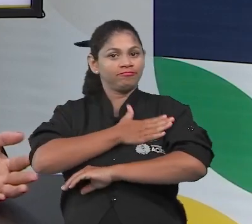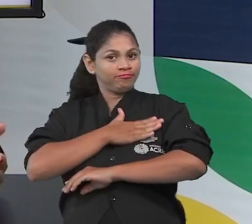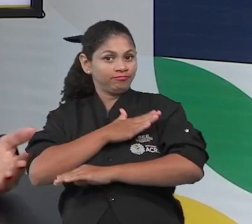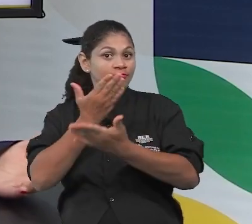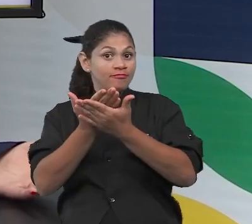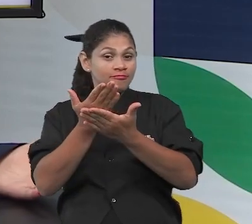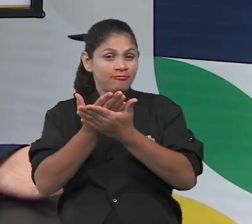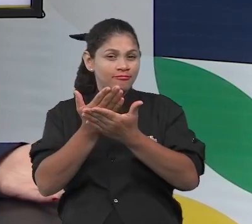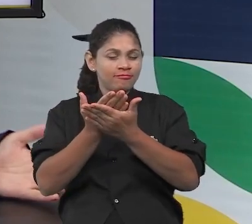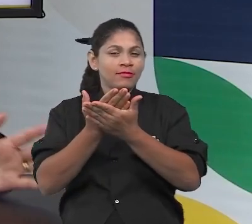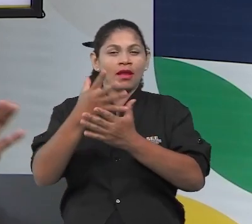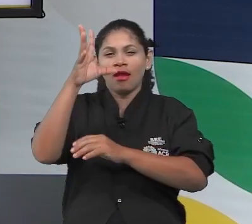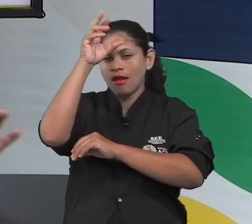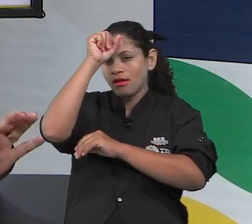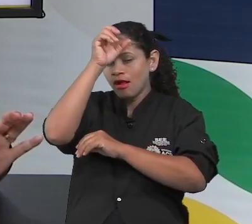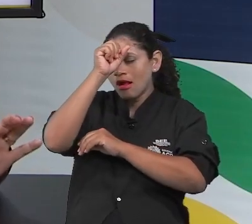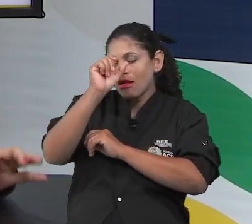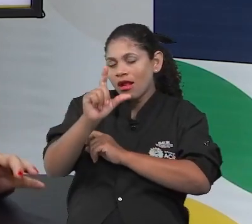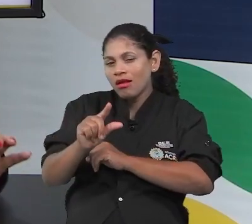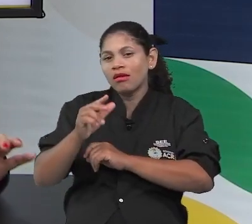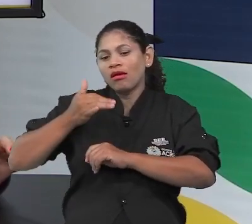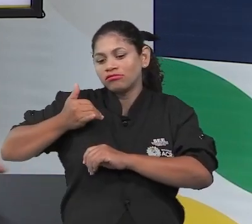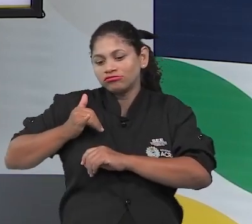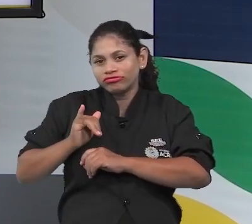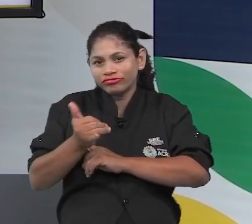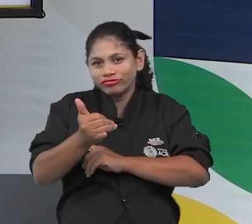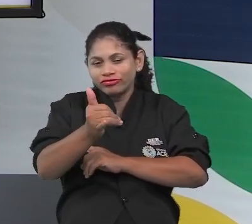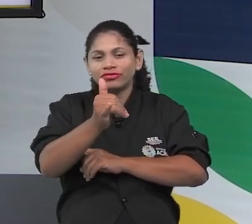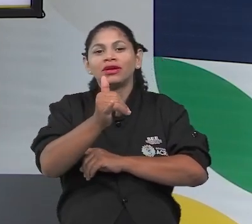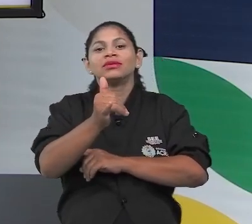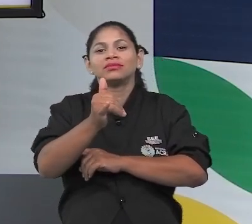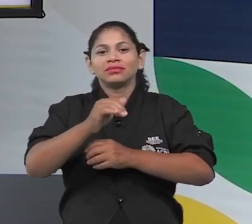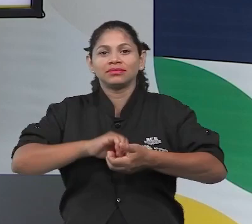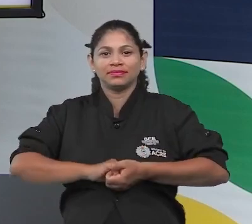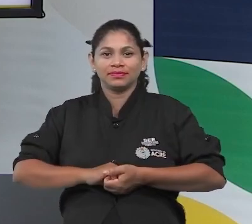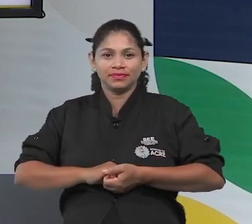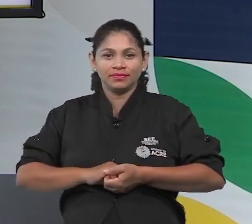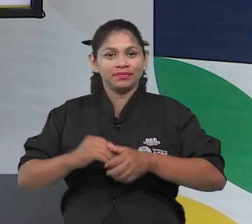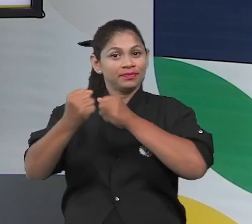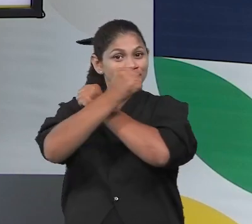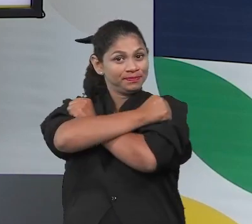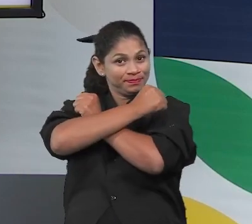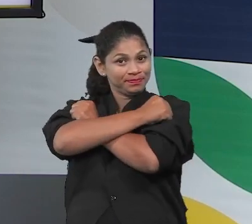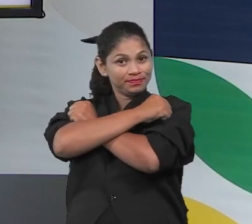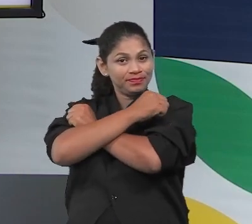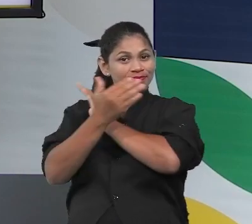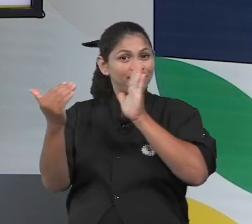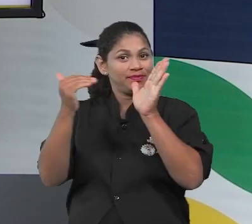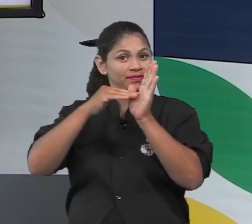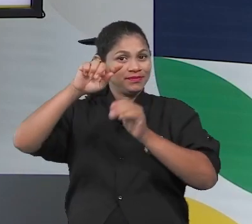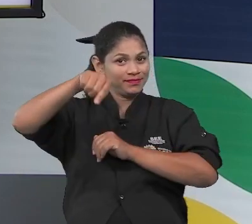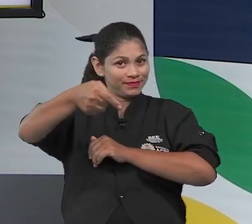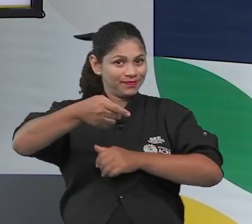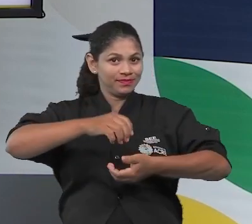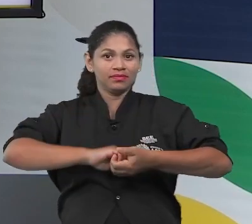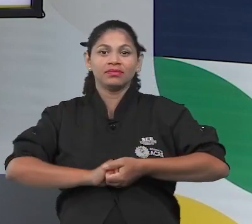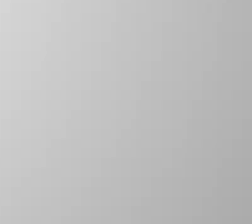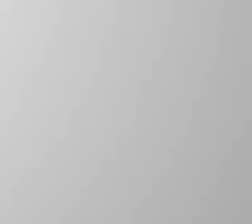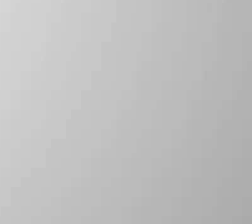nossa aula e tenham aprendido um pouco mais aí sobre a eletricidade. Um abraço e até a próxima!